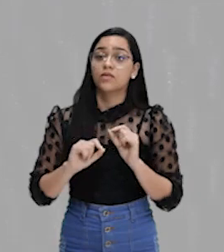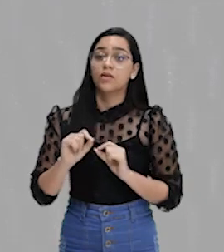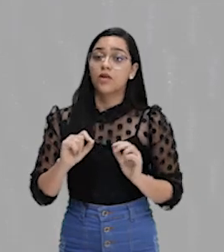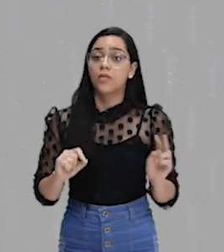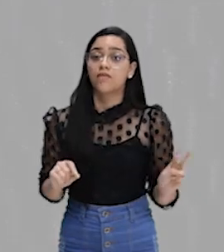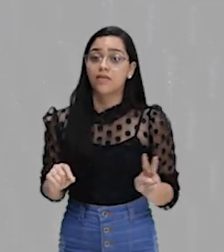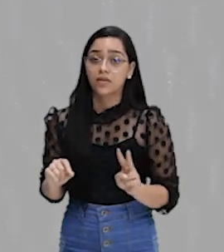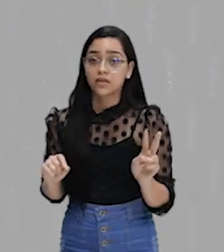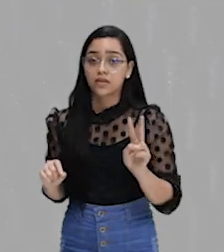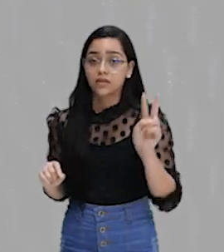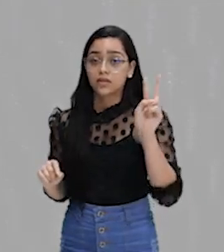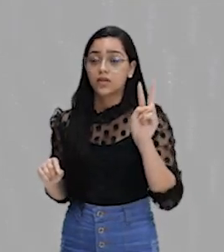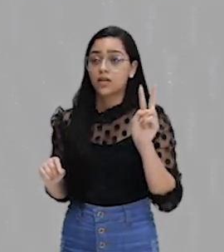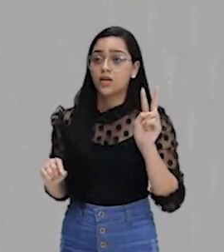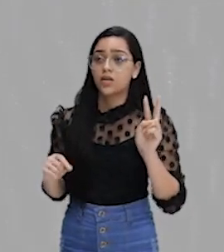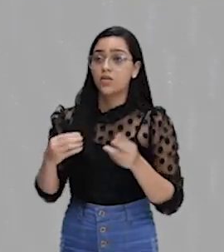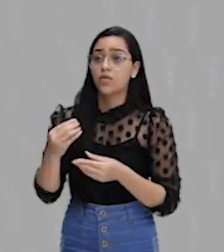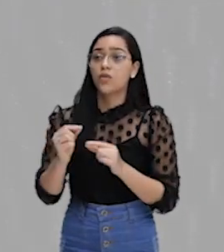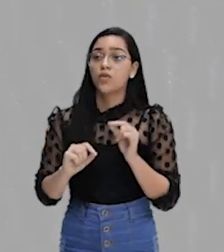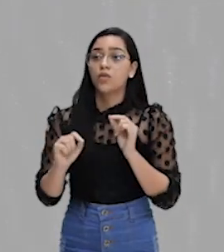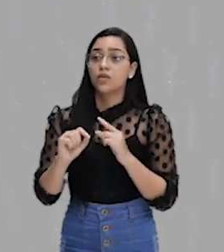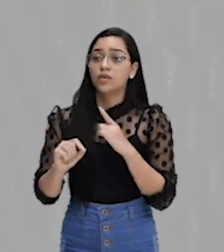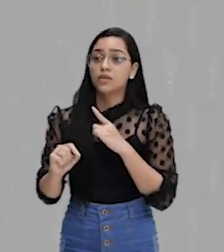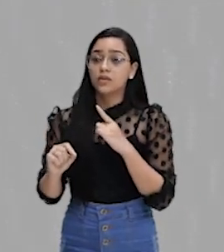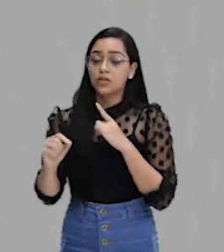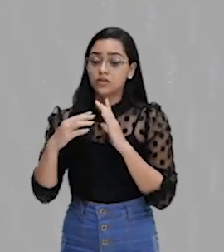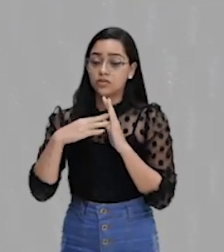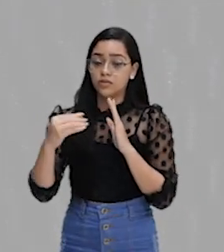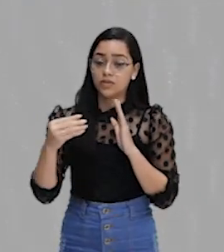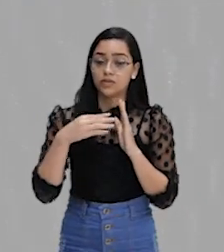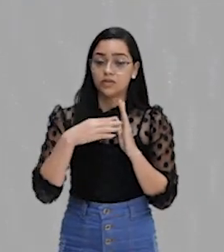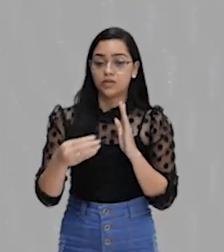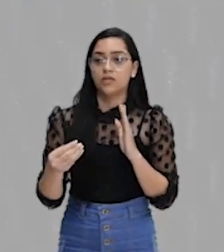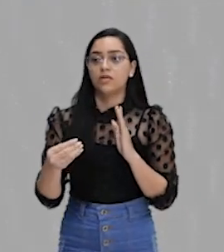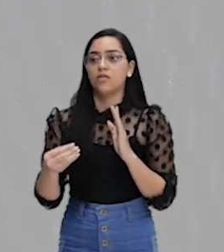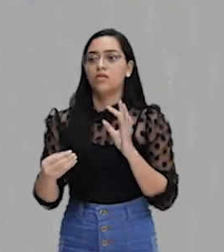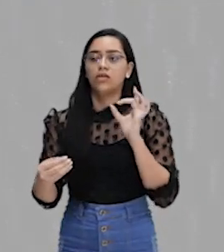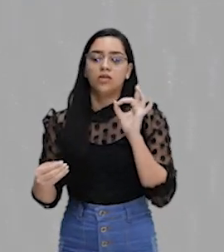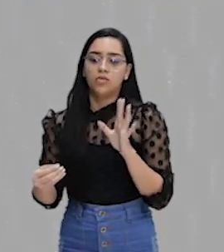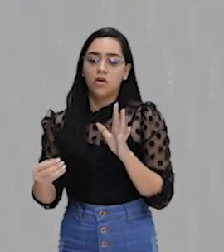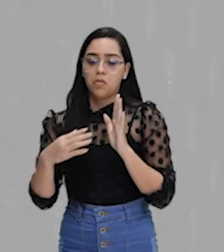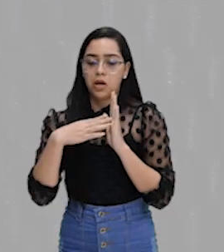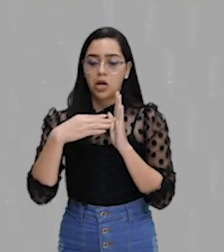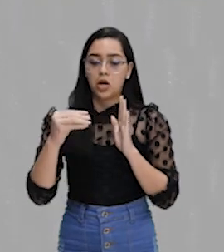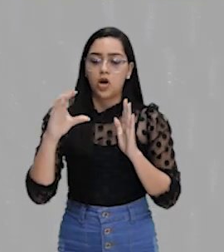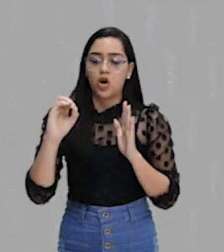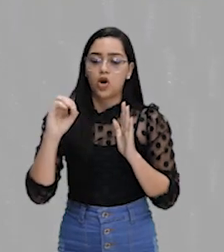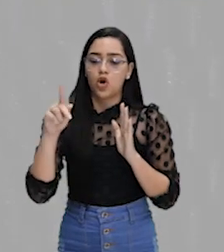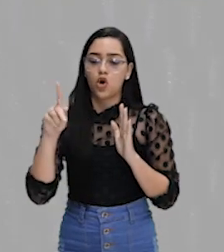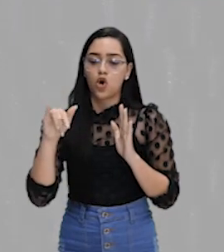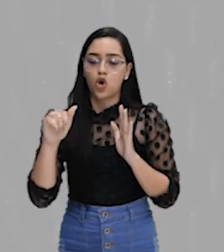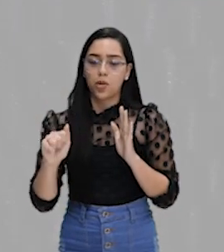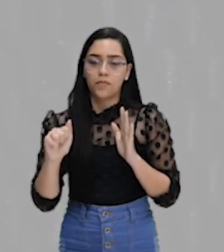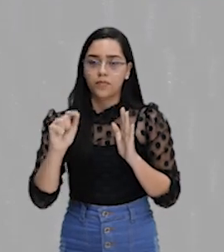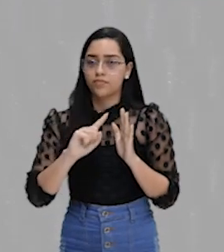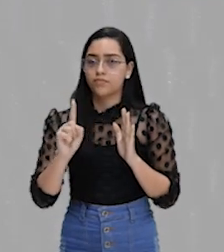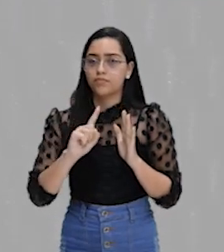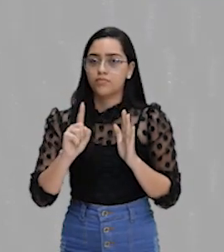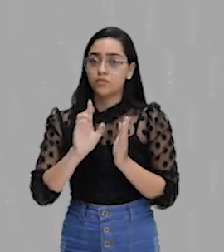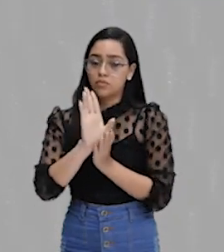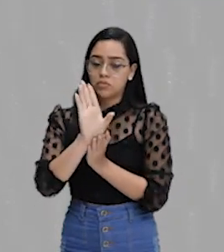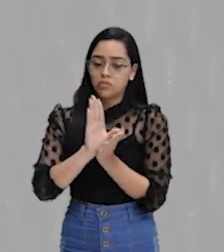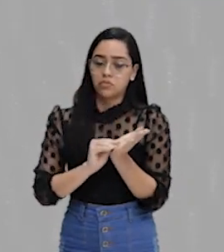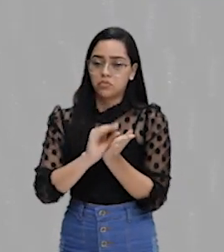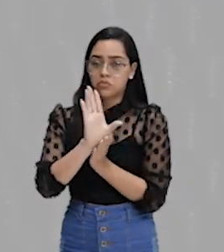valorização como ponto de vista de inspiração. Não é uma cópia, ok? Tome muito cuidado com